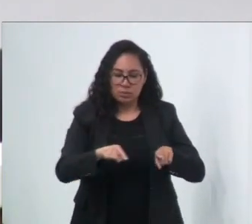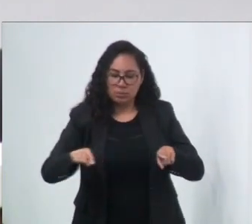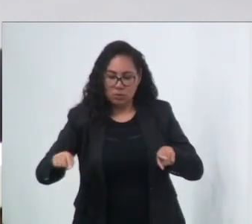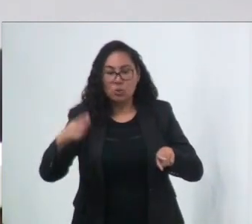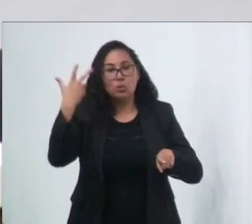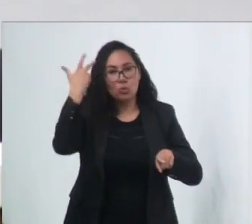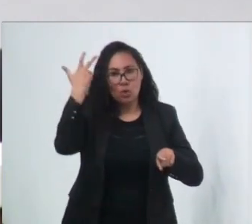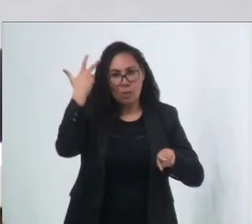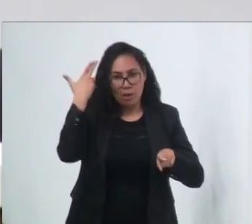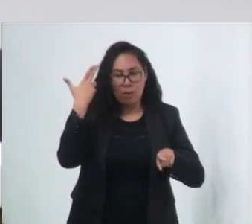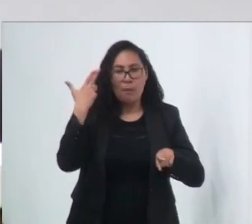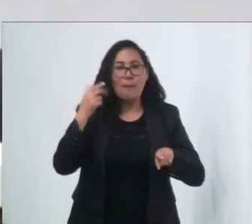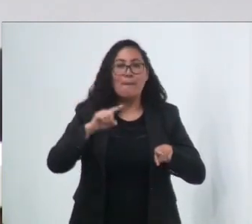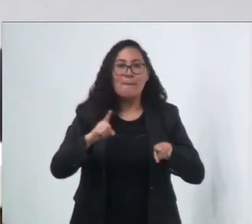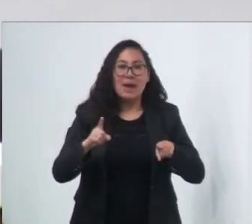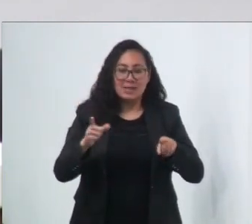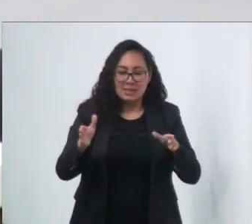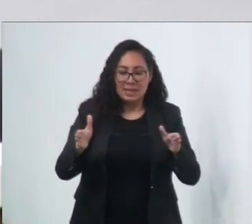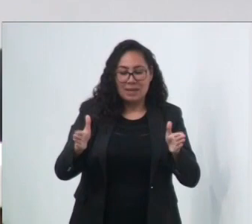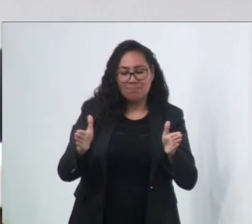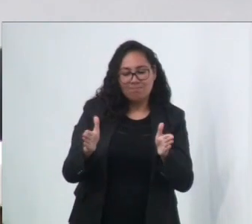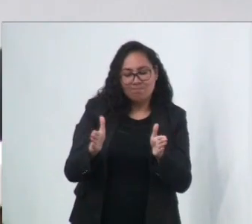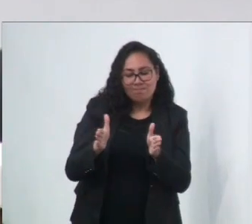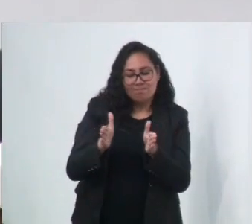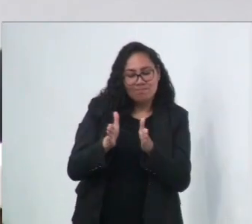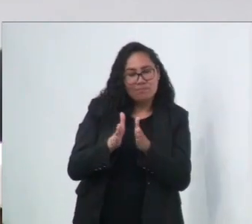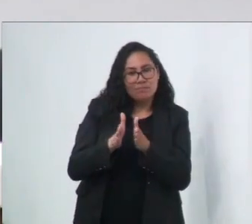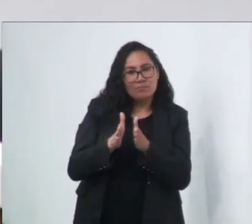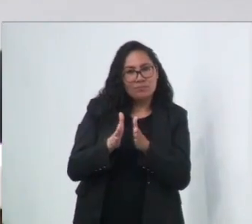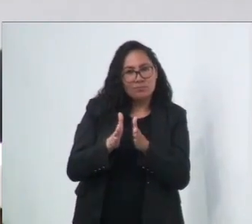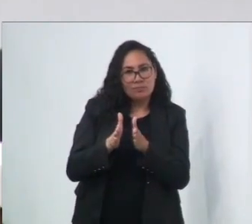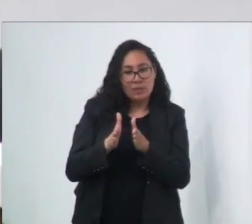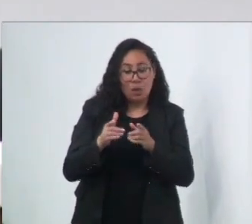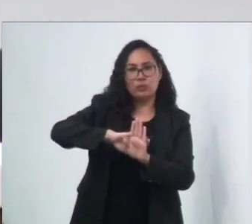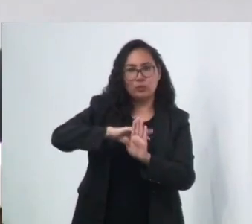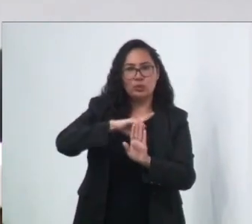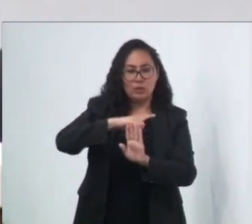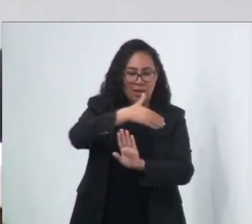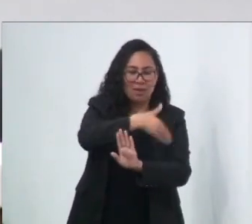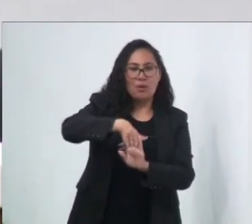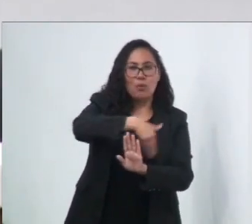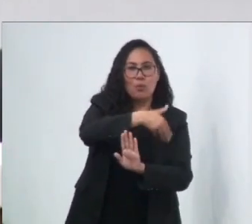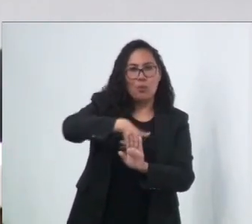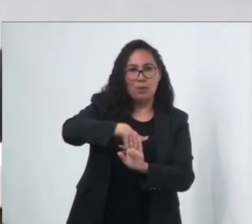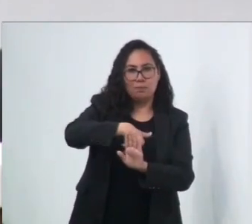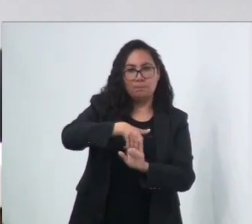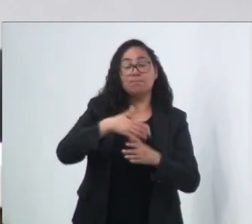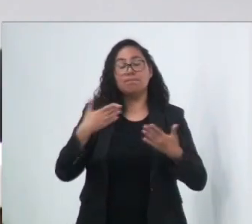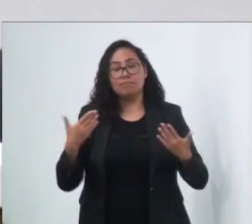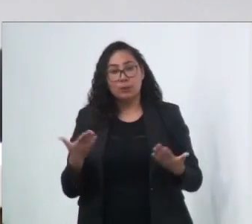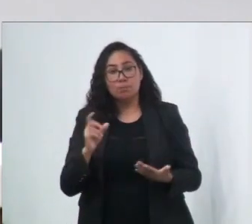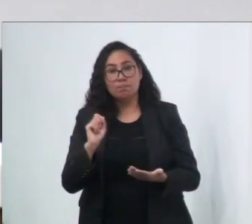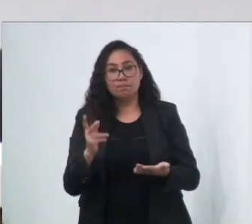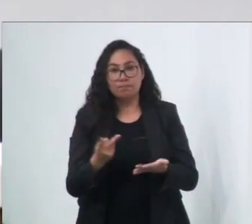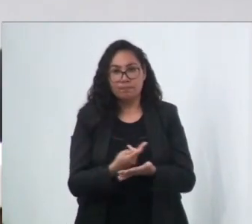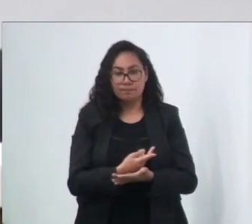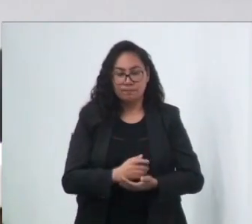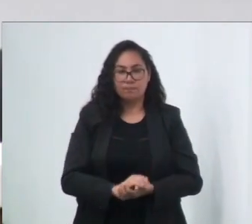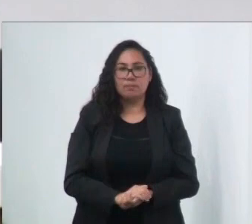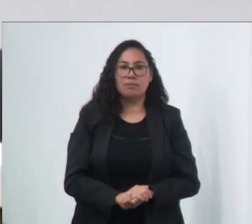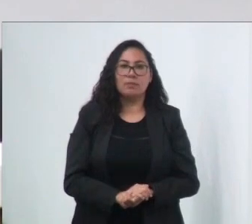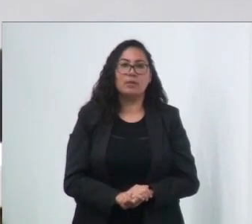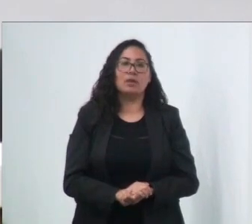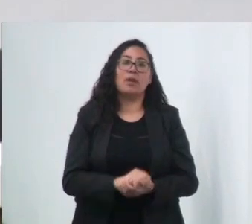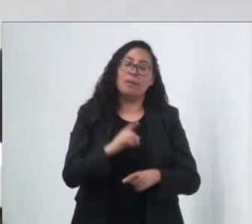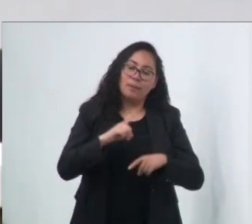de frente para a avenida, mas ele é muito estreito, né? A profundidade dele é muito estreito. Então, o que que acontece?